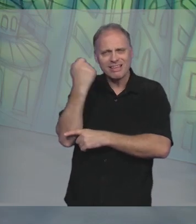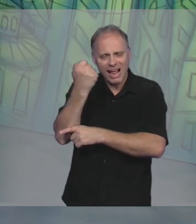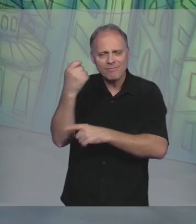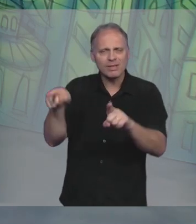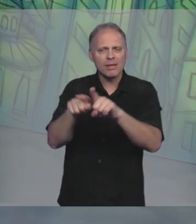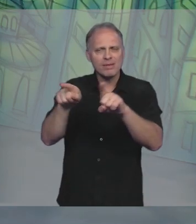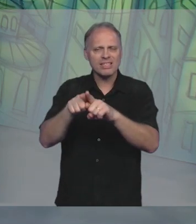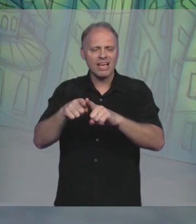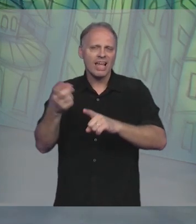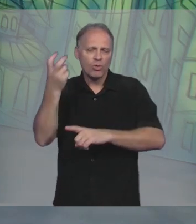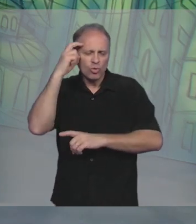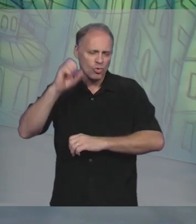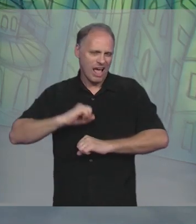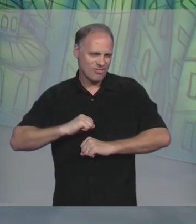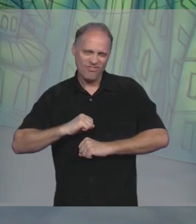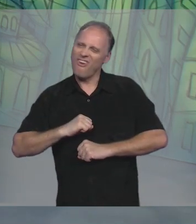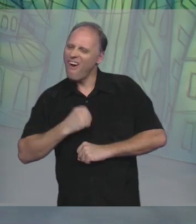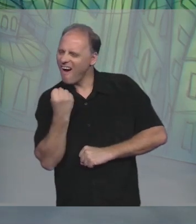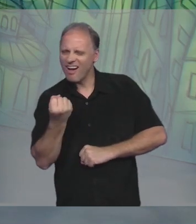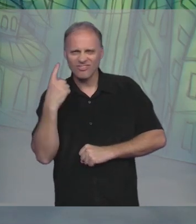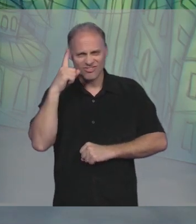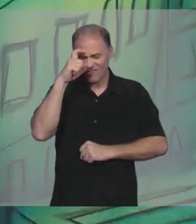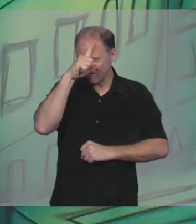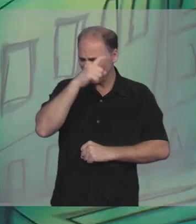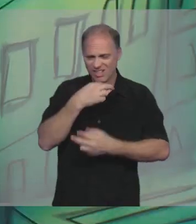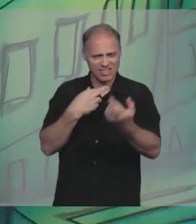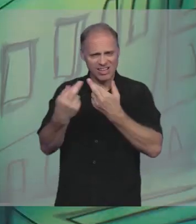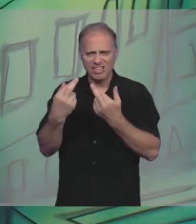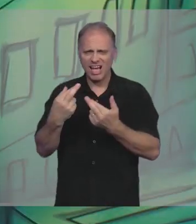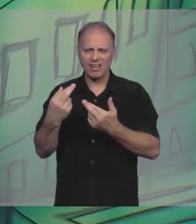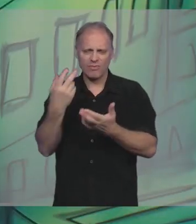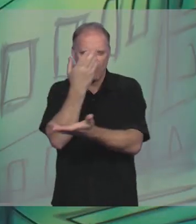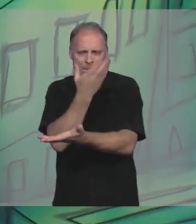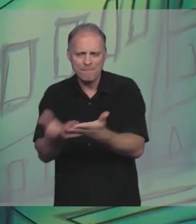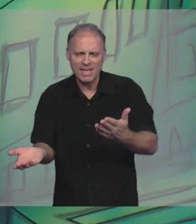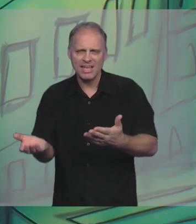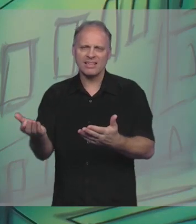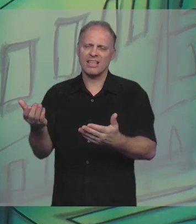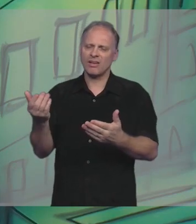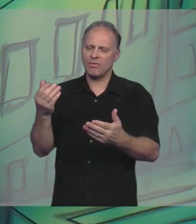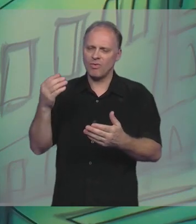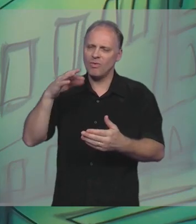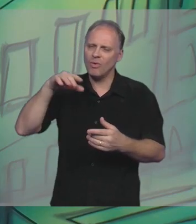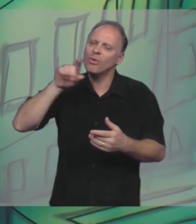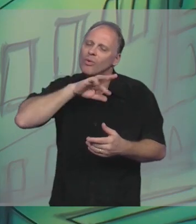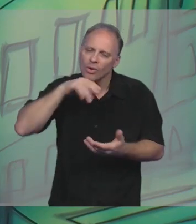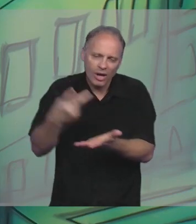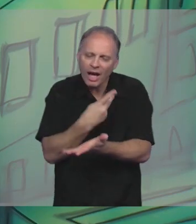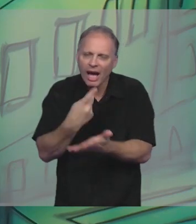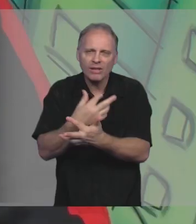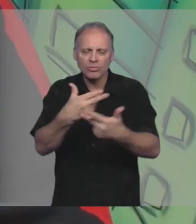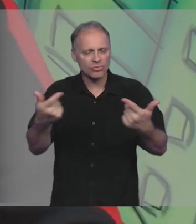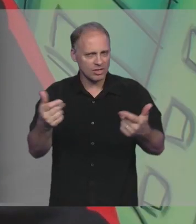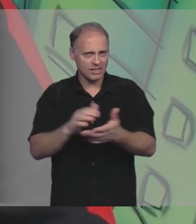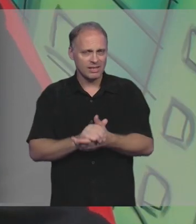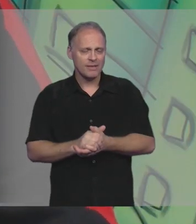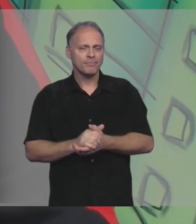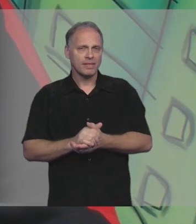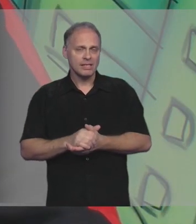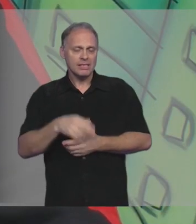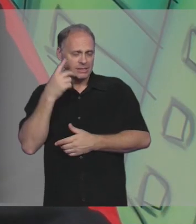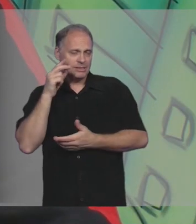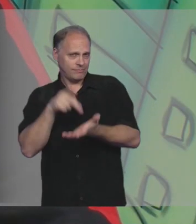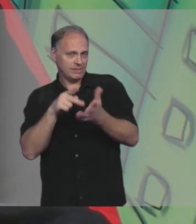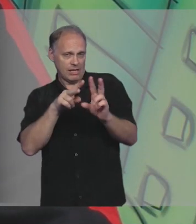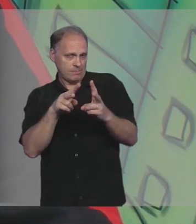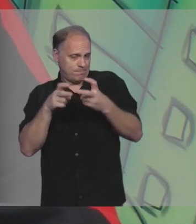cultura do ódio, da dificuldade em lidar com frustrações, com contraditório. Exatamente, nós percebemos que